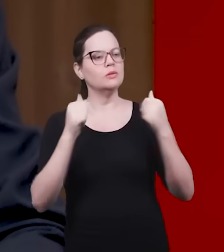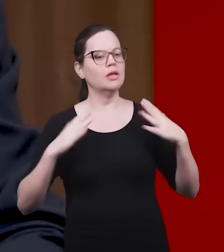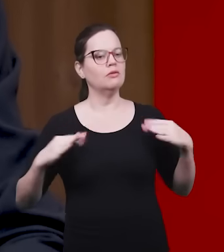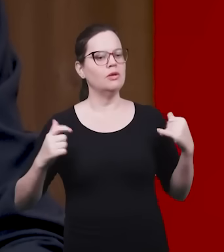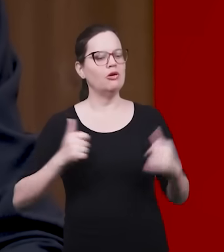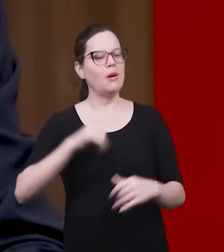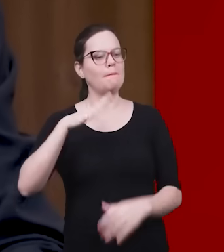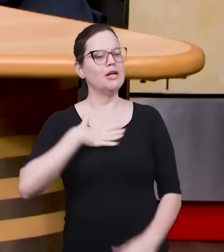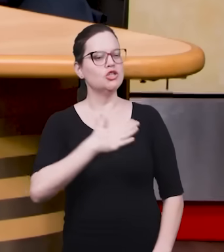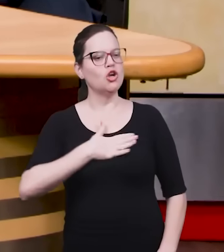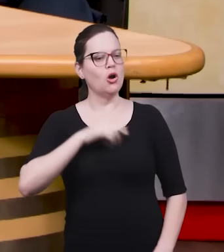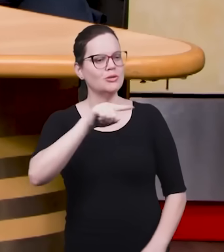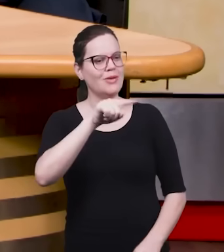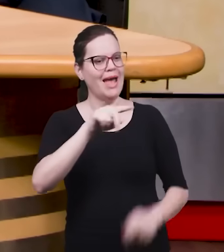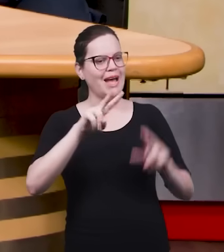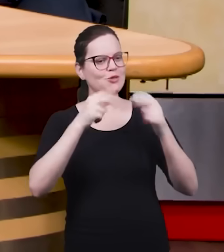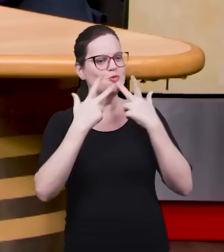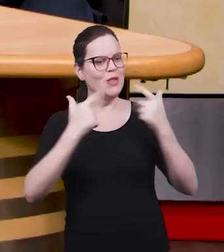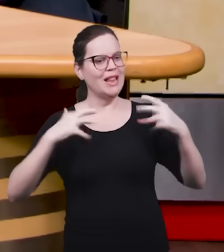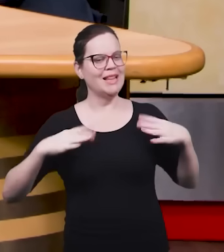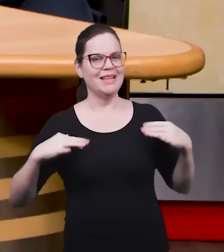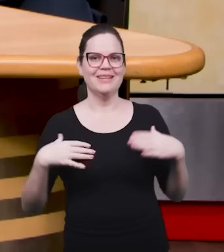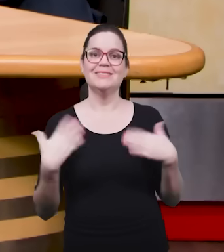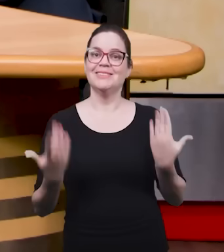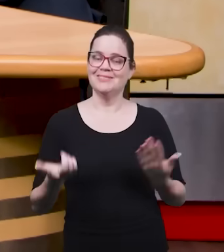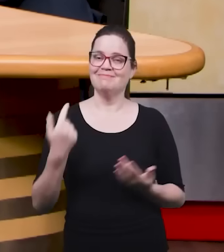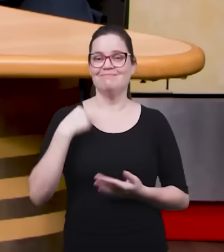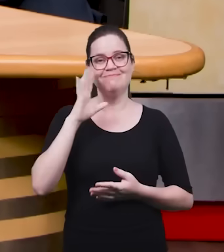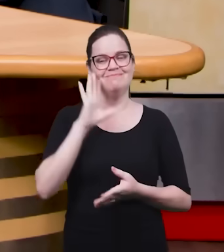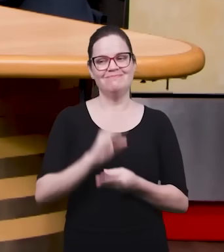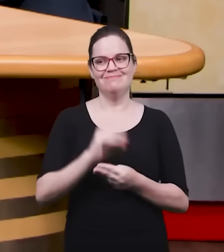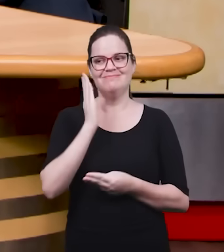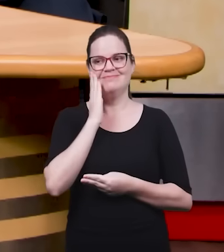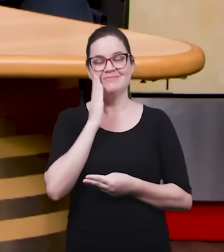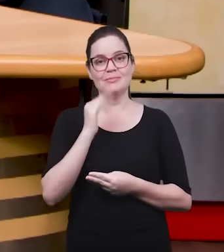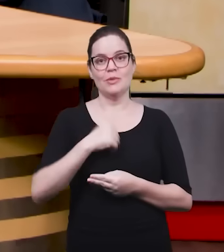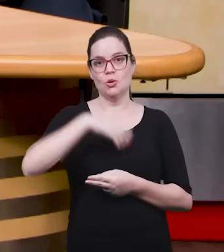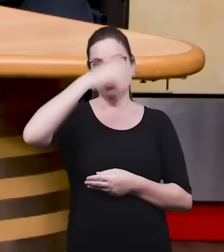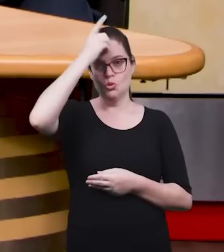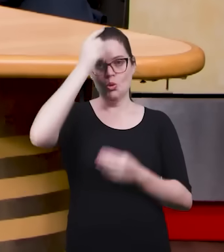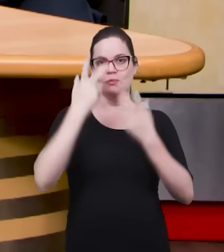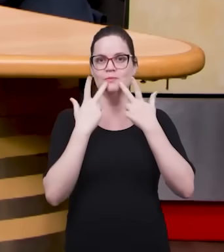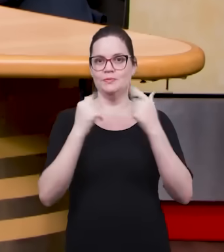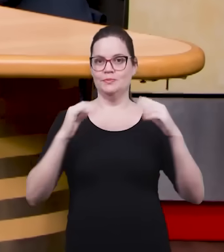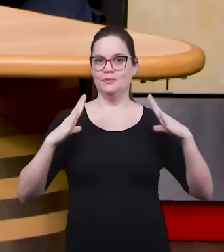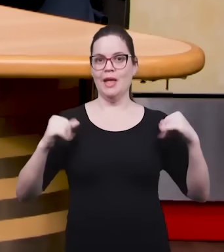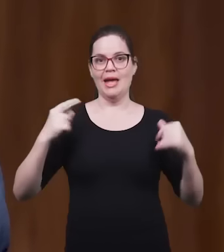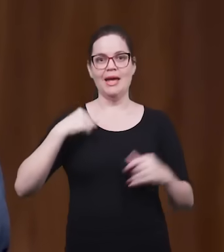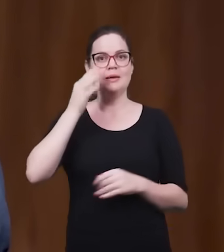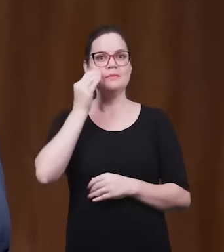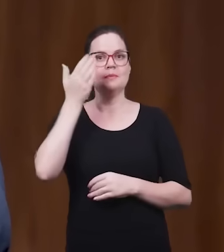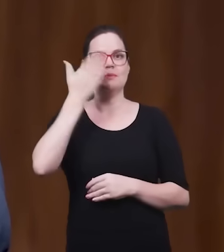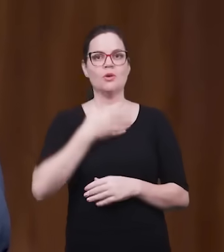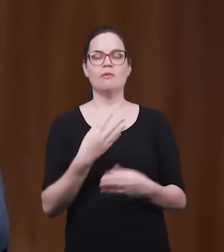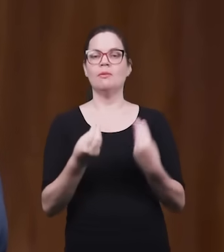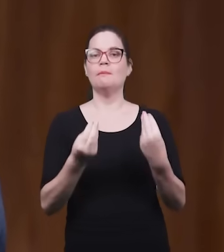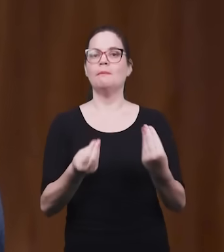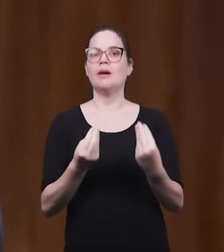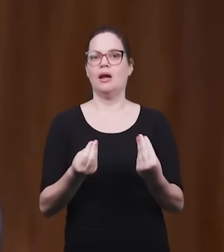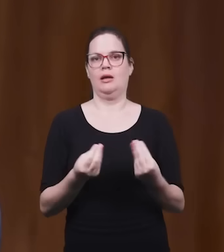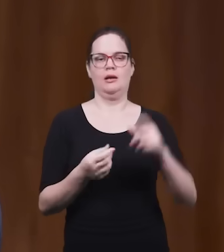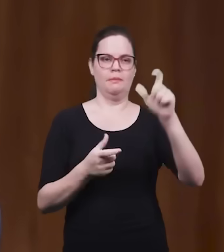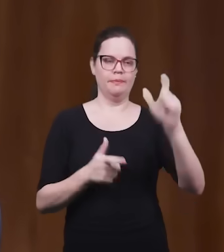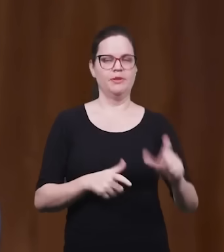gosto no culto. Ou seja, realmente o dom de línguas é um sinal para o visitante. Marcelo, dentro disso que